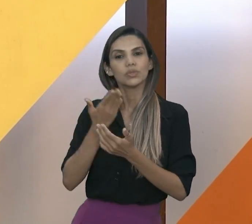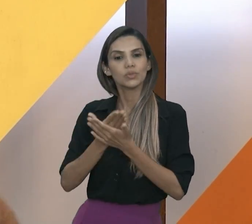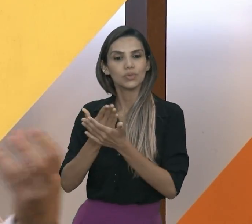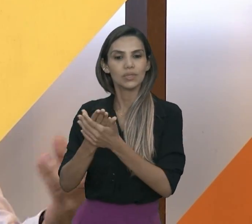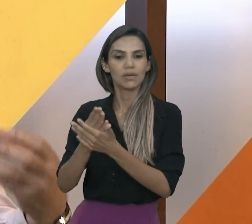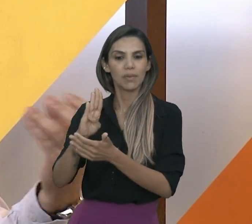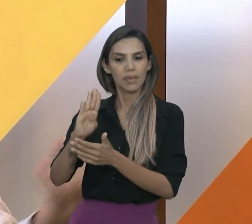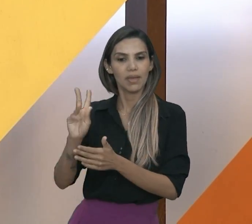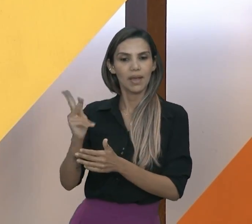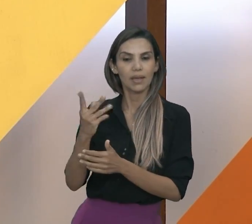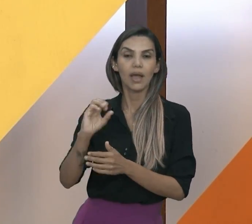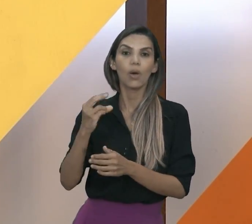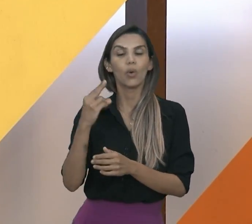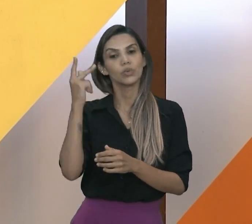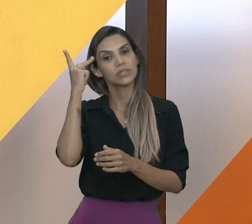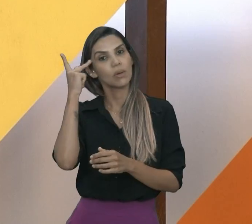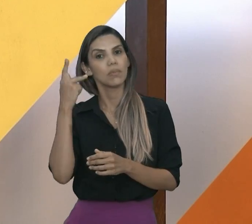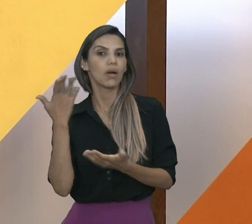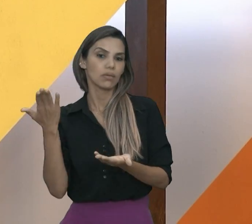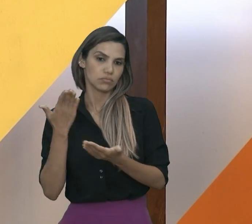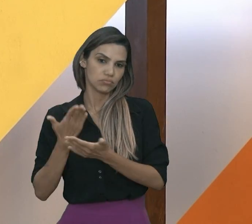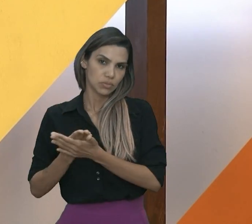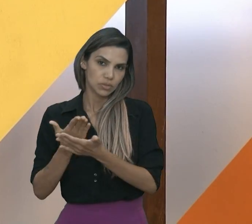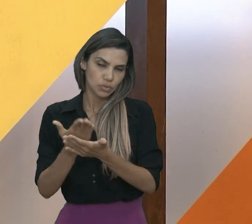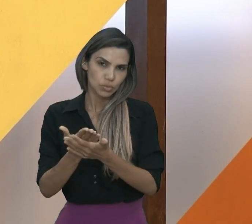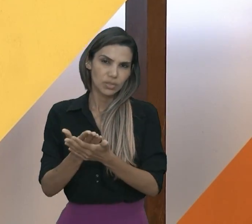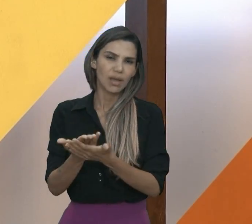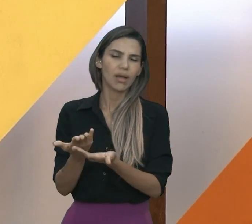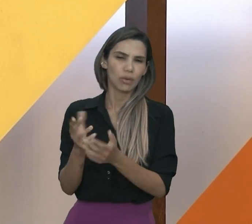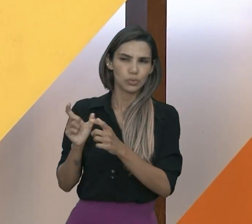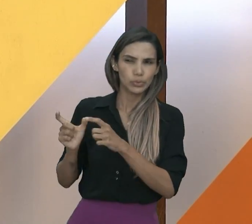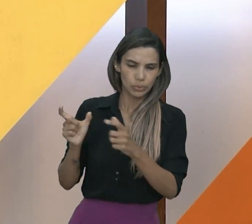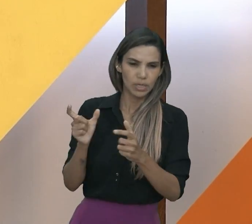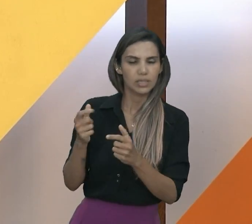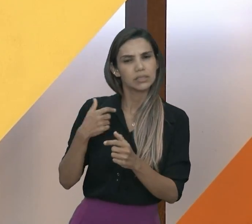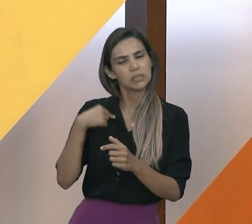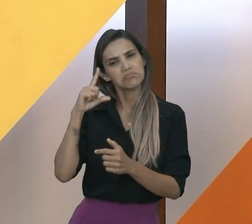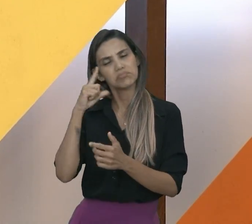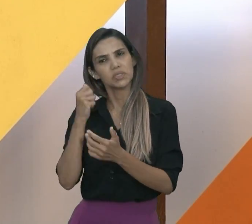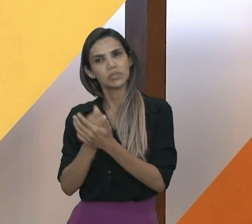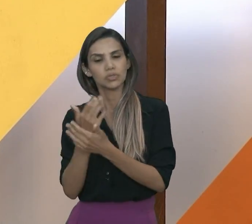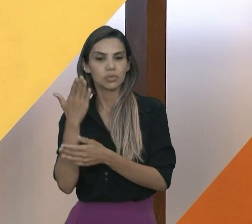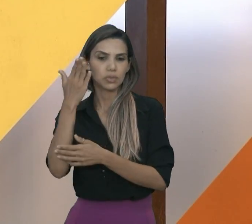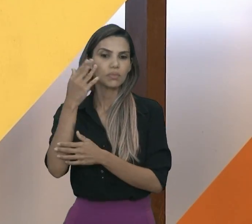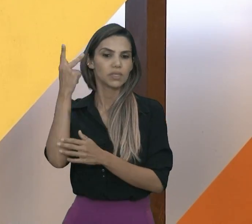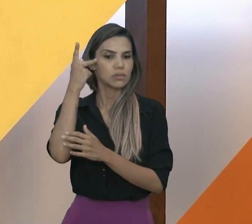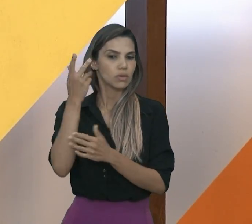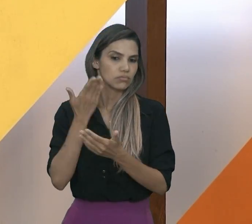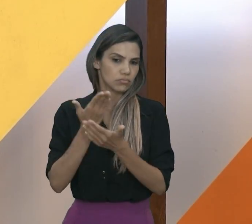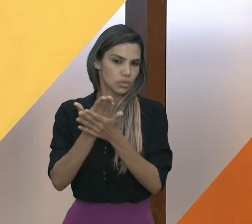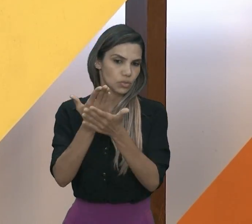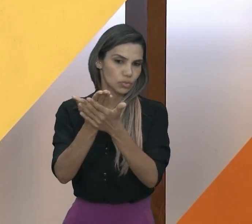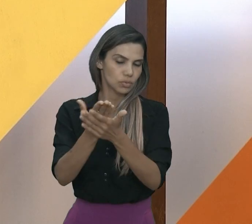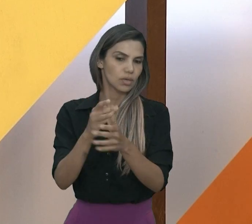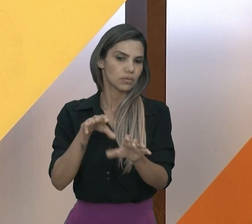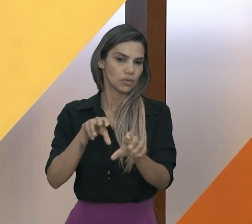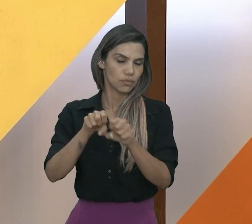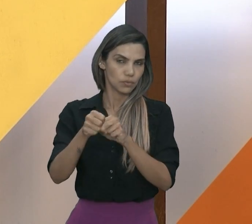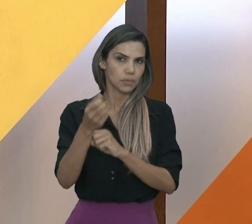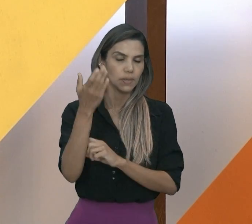Paulo, aos grandes centros de estudos ali da nossa região, né? E eu acabei indo para São Paulo, estudar no estado de São